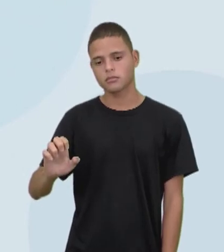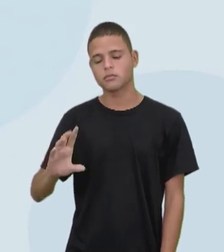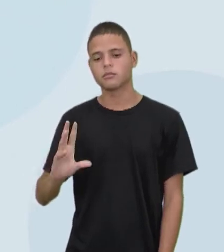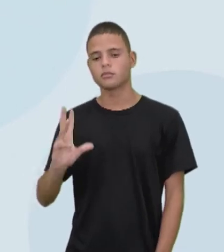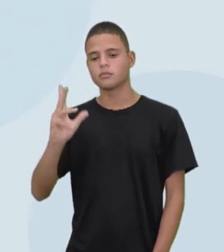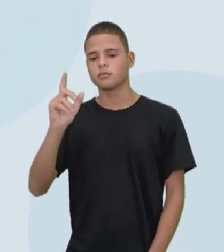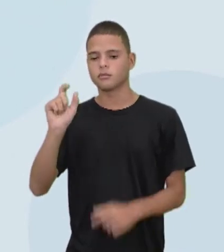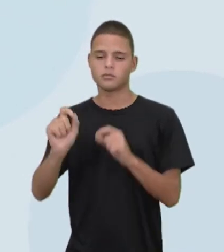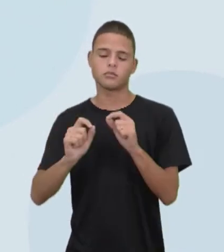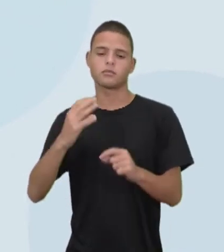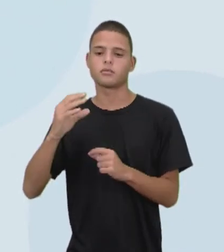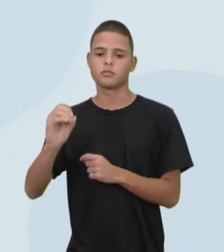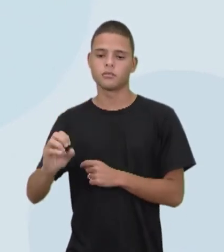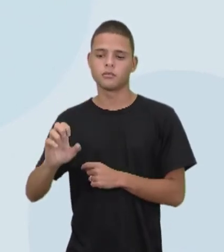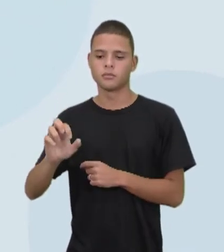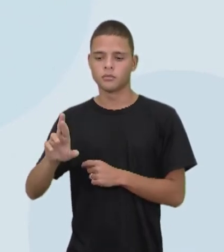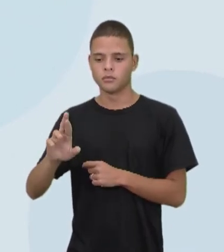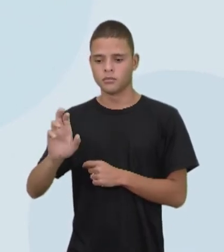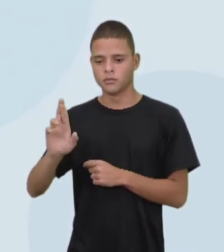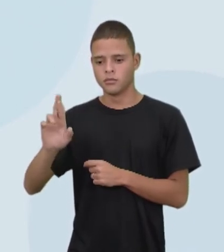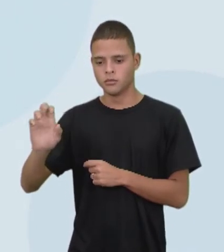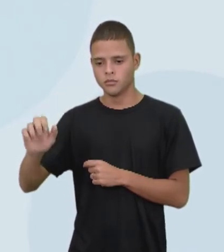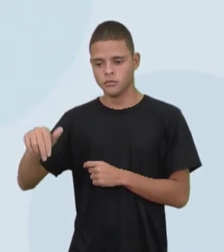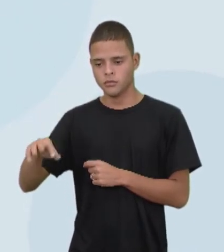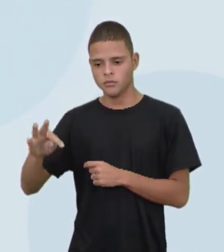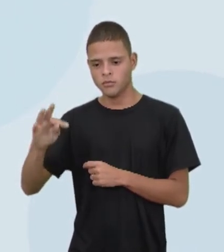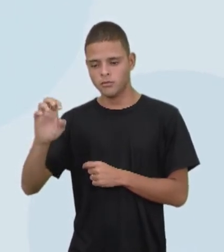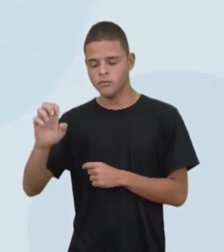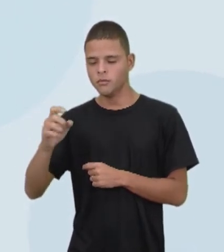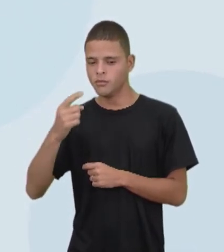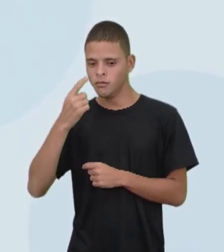corrente. Veja que a gente já sabe, deixa eu pegar a caneta aqui, ó.